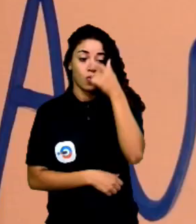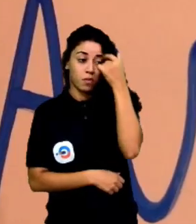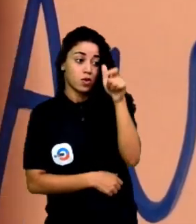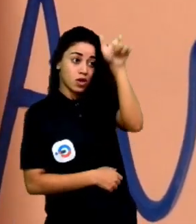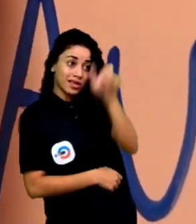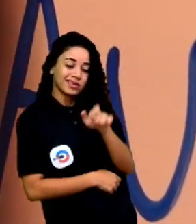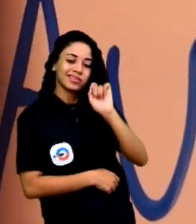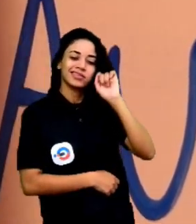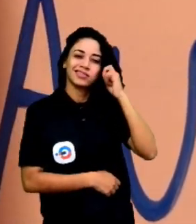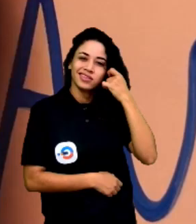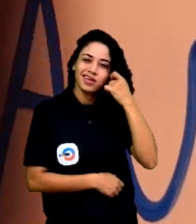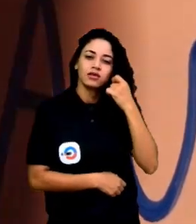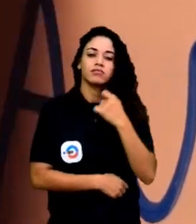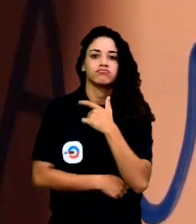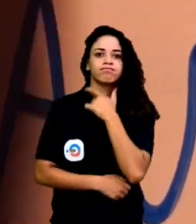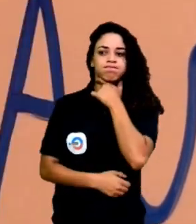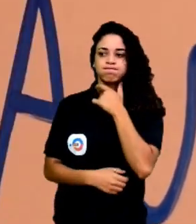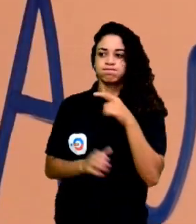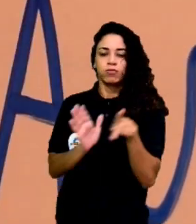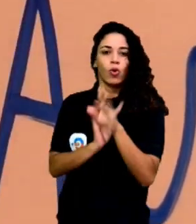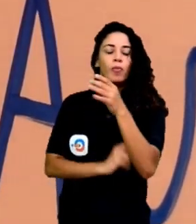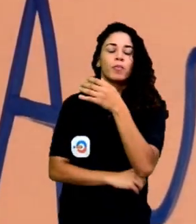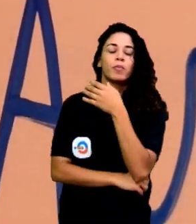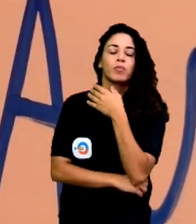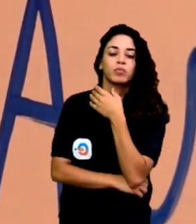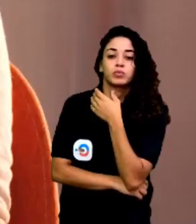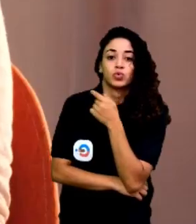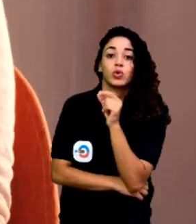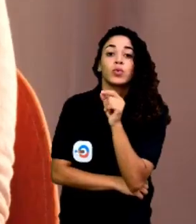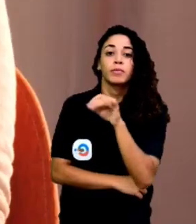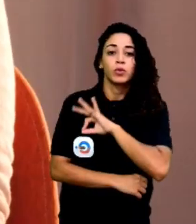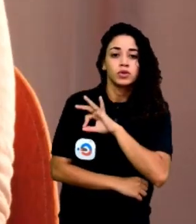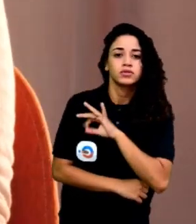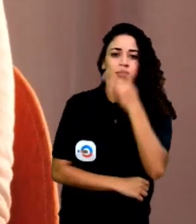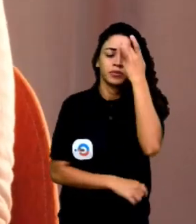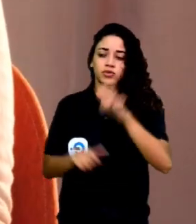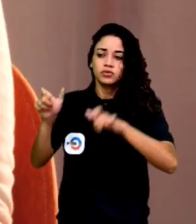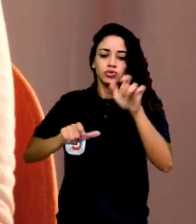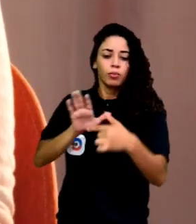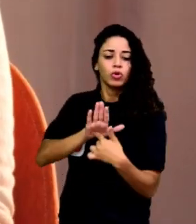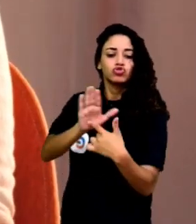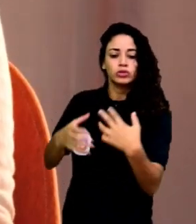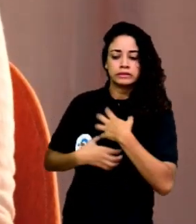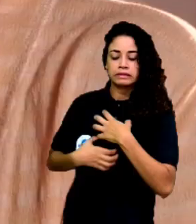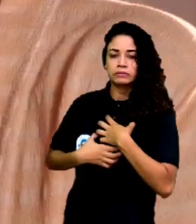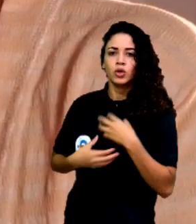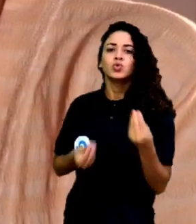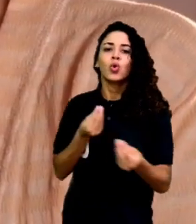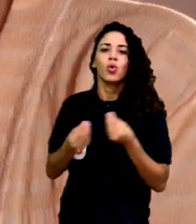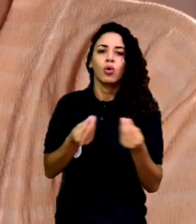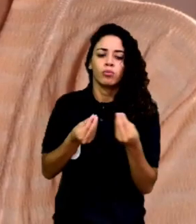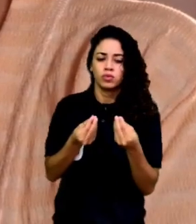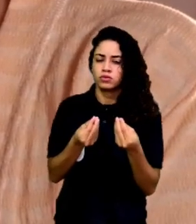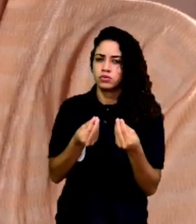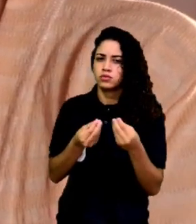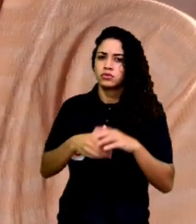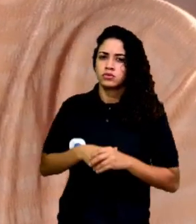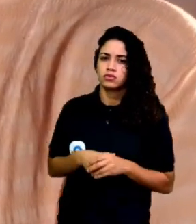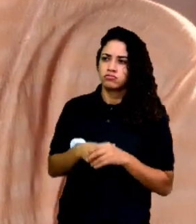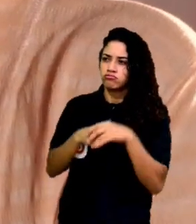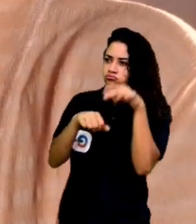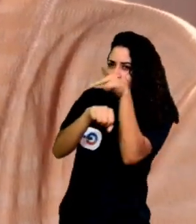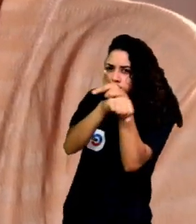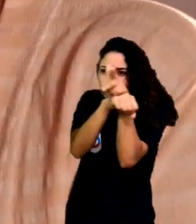foi asfixiado por policiais, as pessoas mostraram seu sentimento de inquietação e começaram a